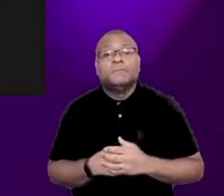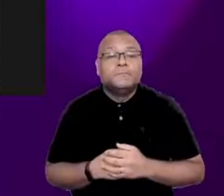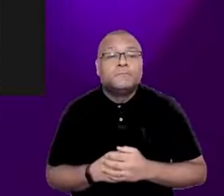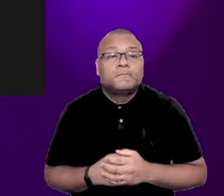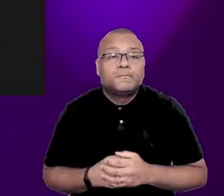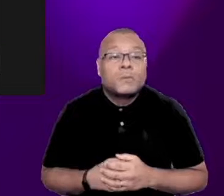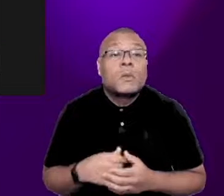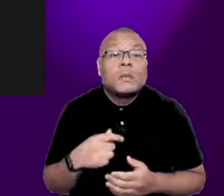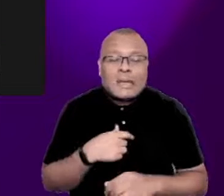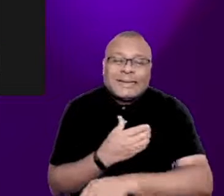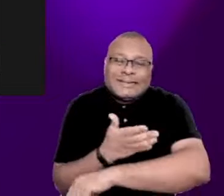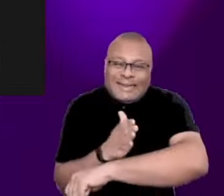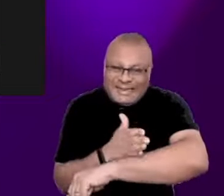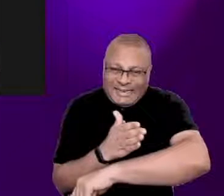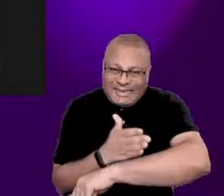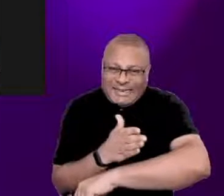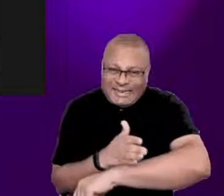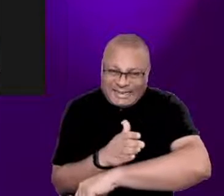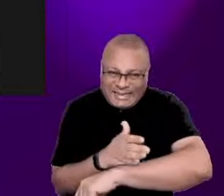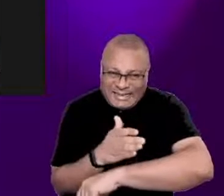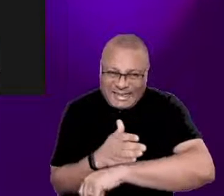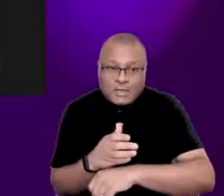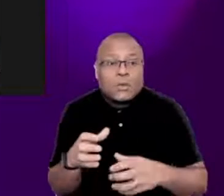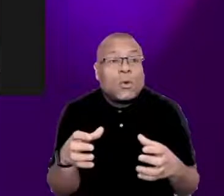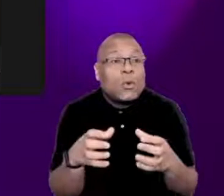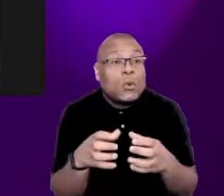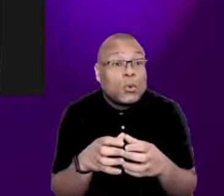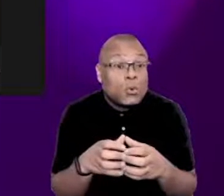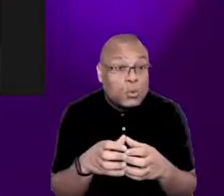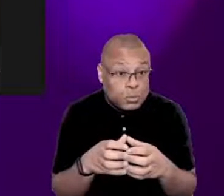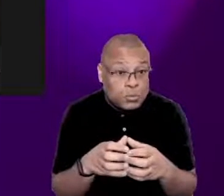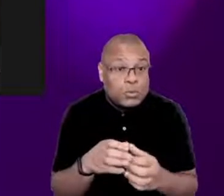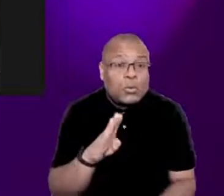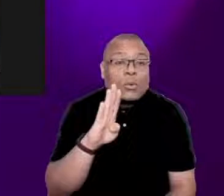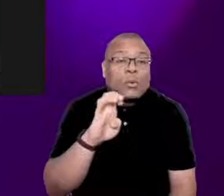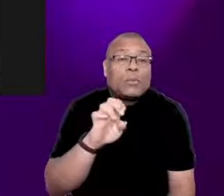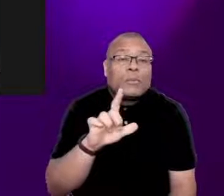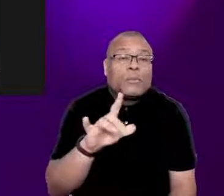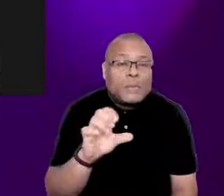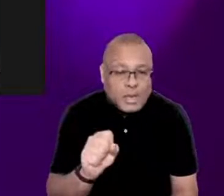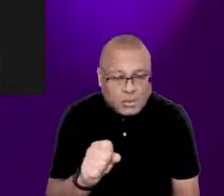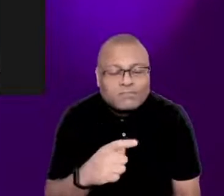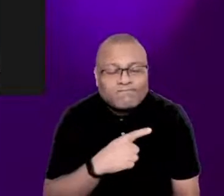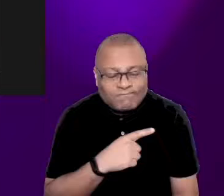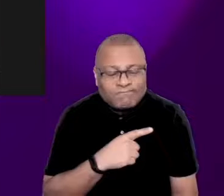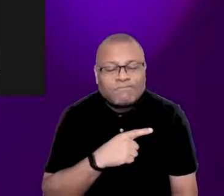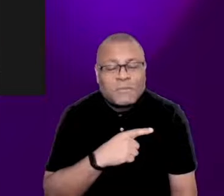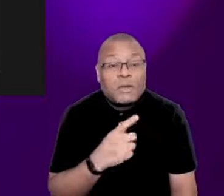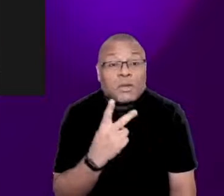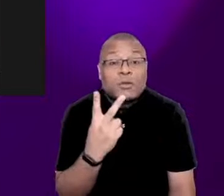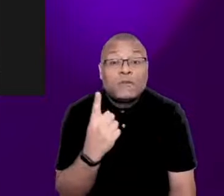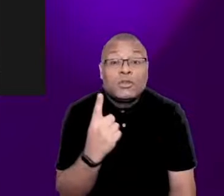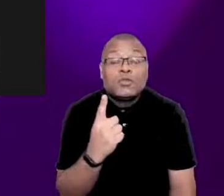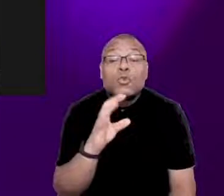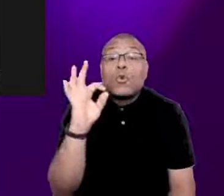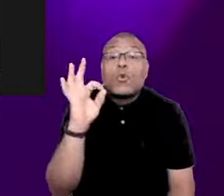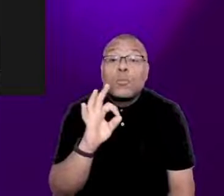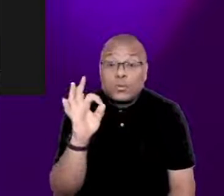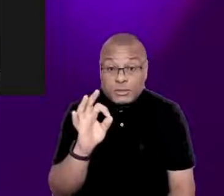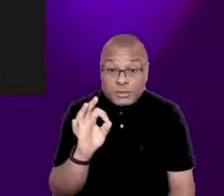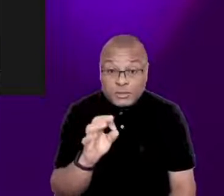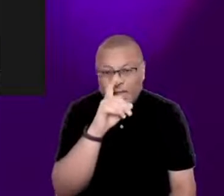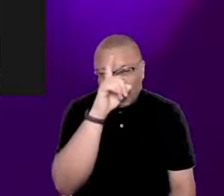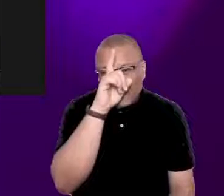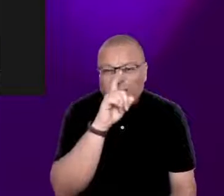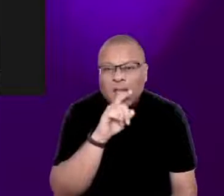gente tem treinado Yellow Belts e Green Belts na América Latina. Hoje a gente tem orgulho de saber que 21% dos Yellow Belts do